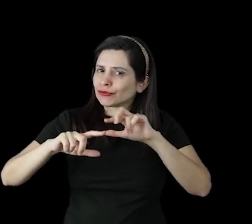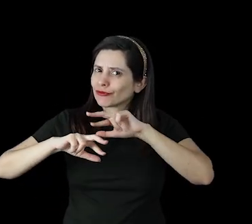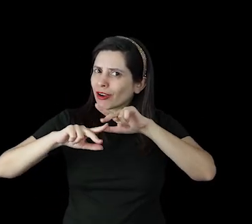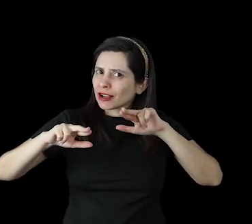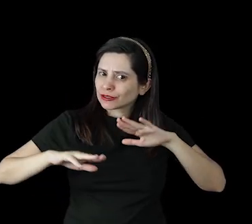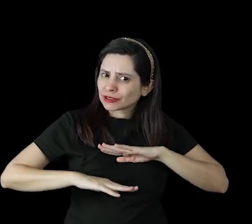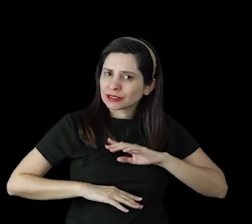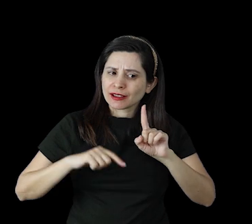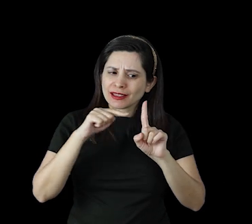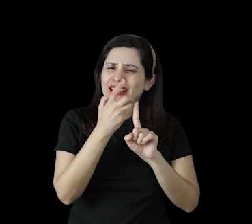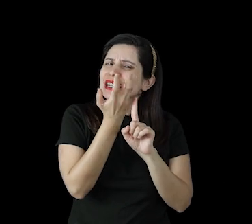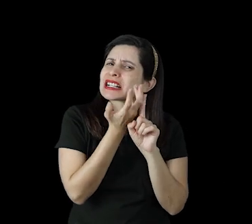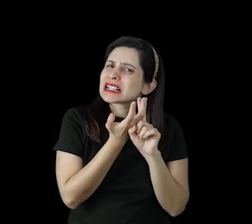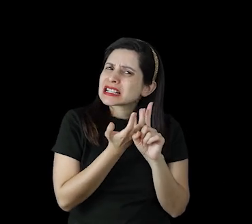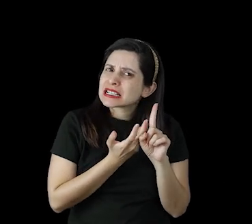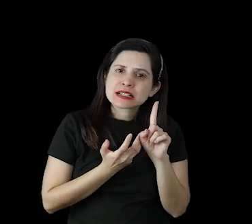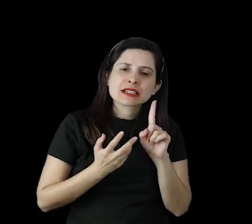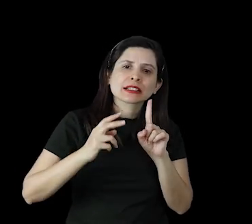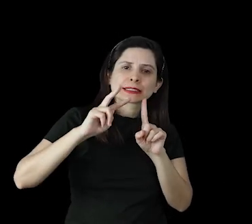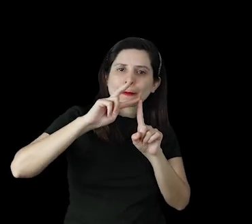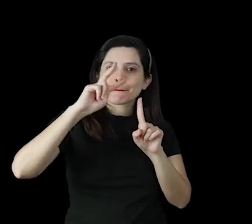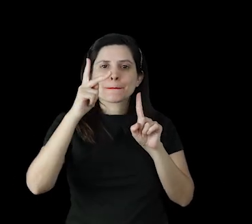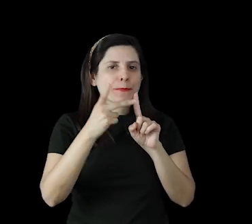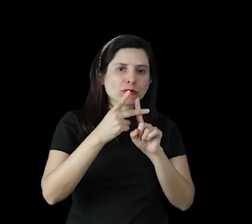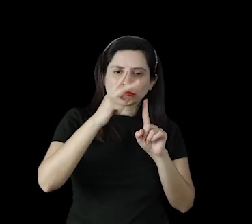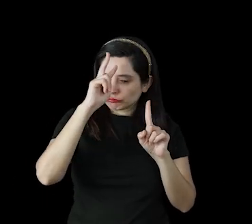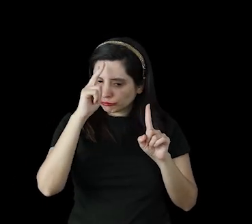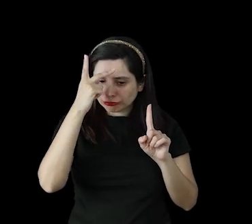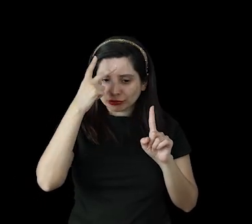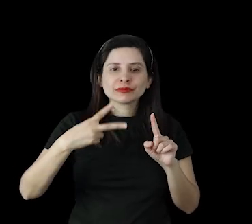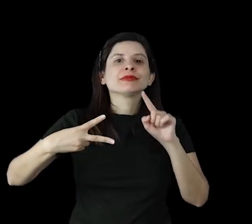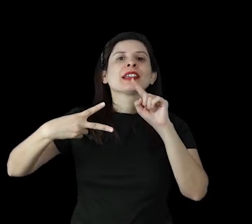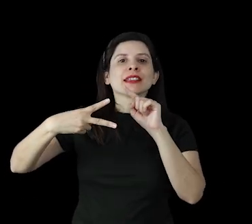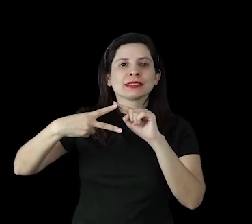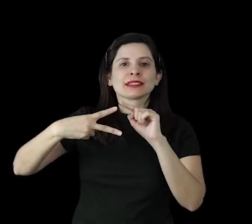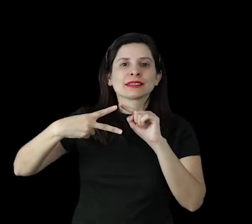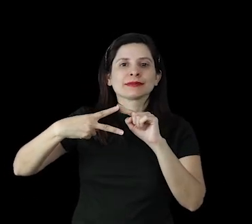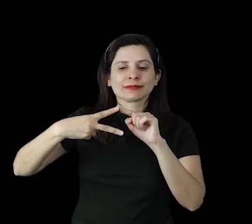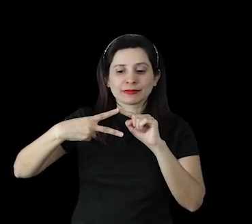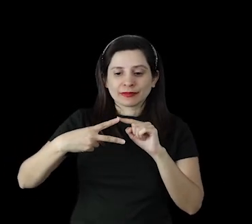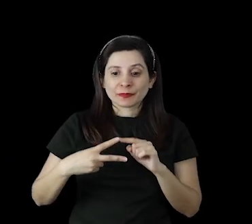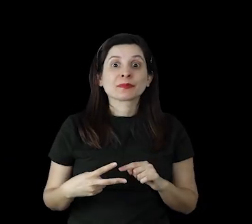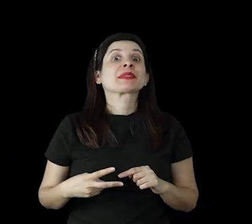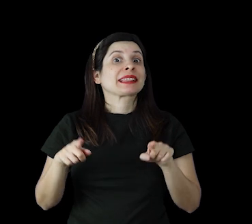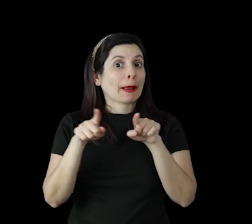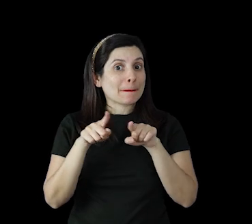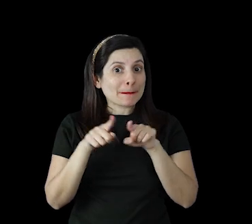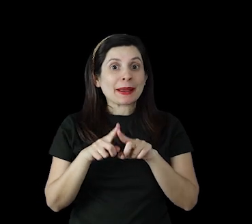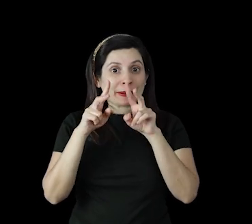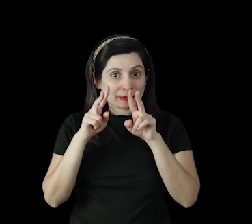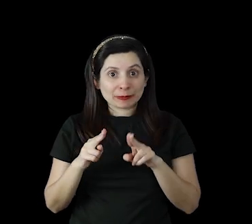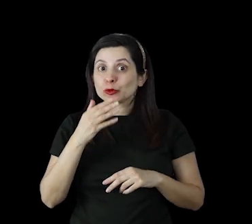cansa daquele lugar, e aí ele vira totalmente ativo, né. A mesma parte de um homem, eu também tenho